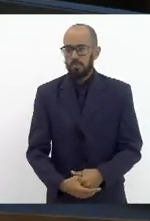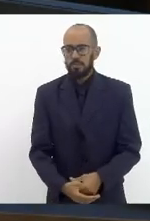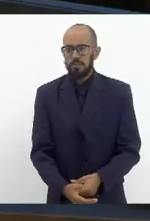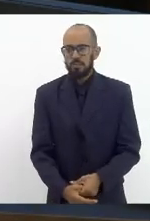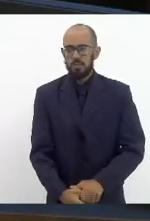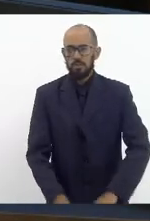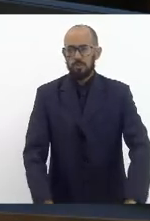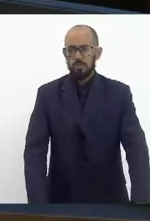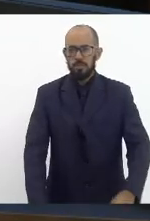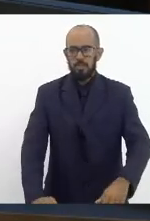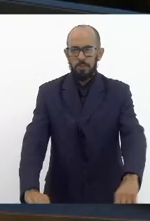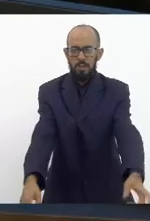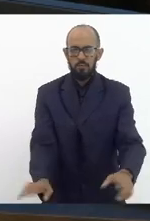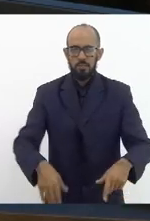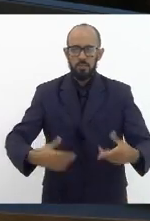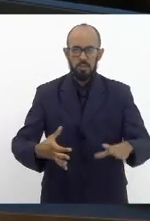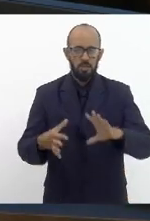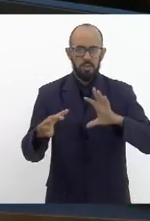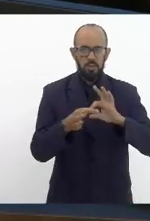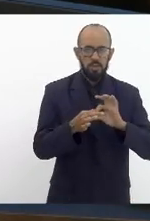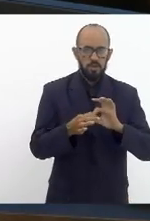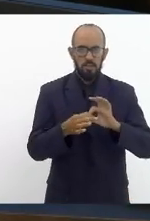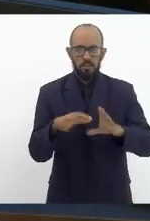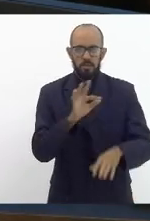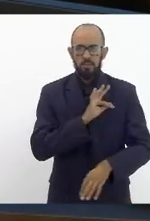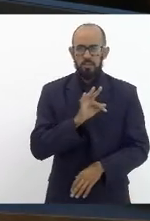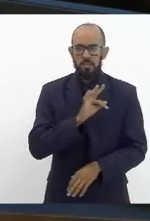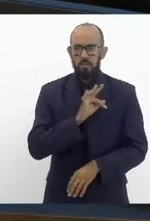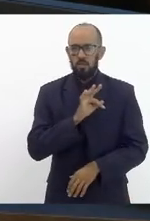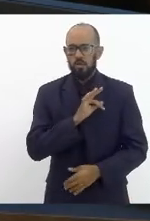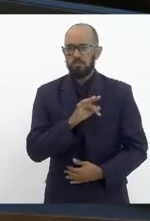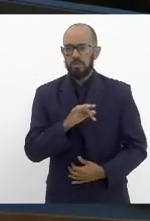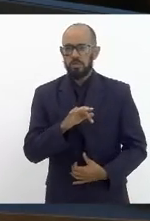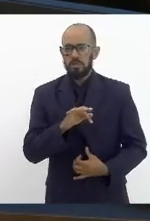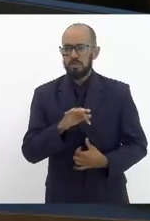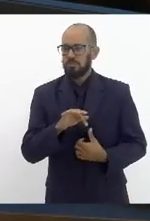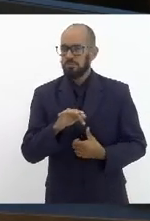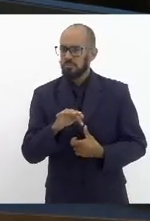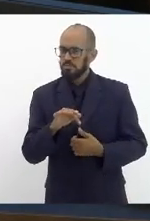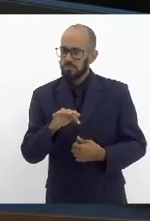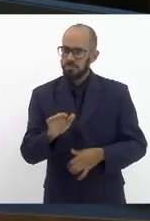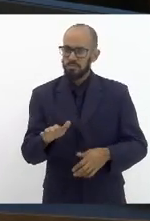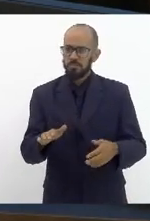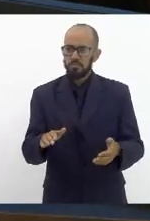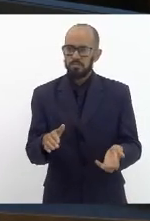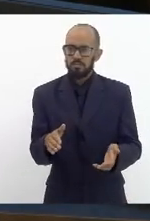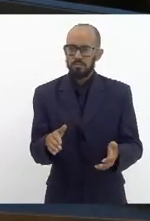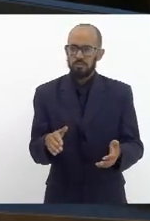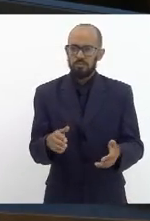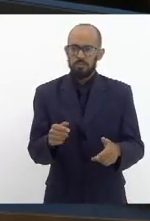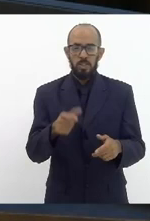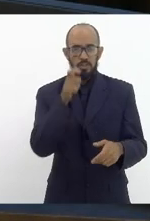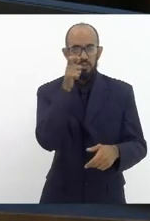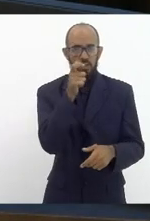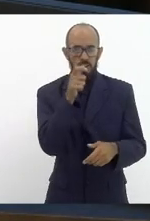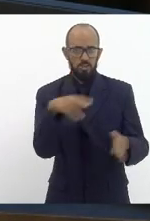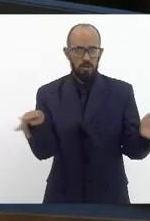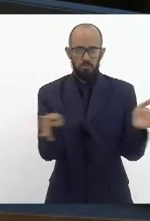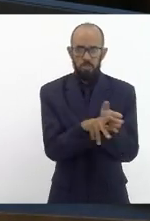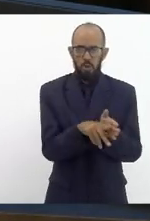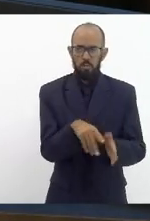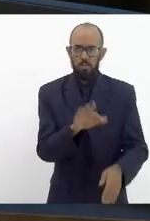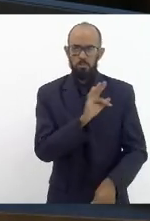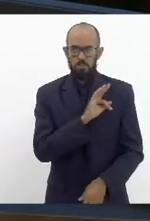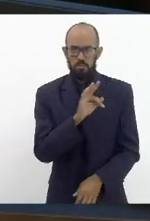isso, aliados da Polícia Civil no aumento da tropa, que, ao meu ver, seria de interesse do comando da Polícia Civil e,